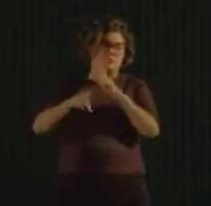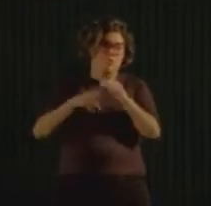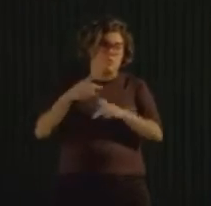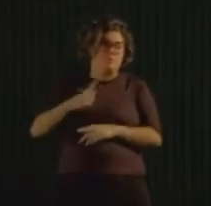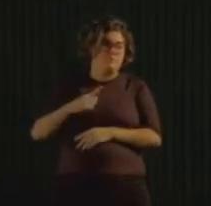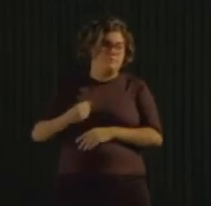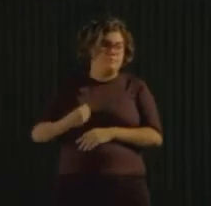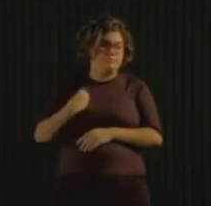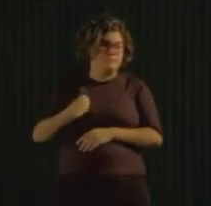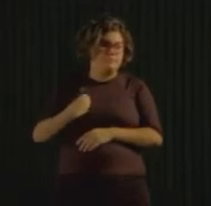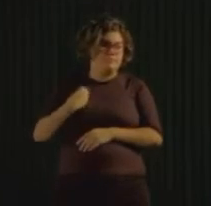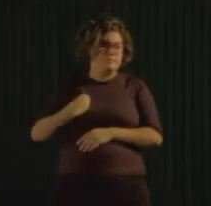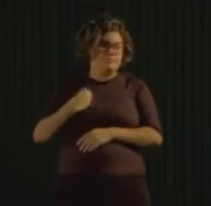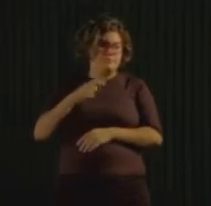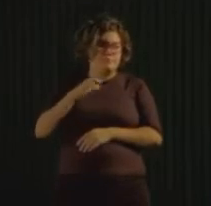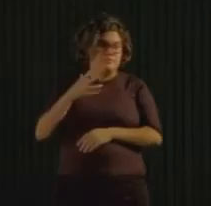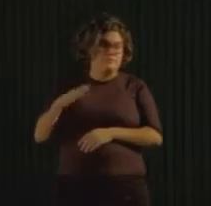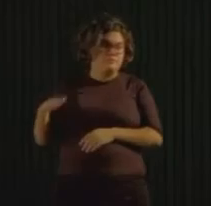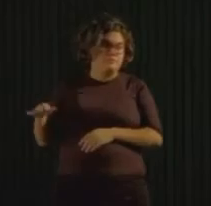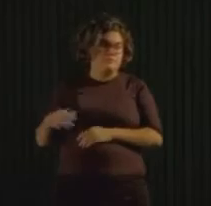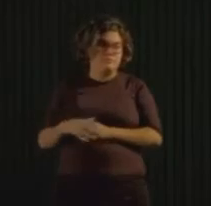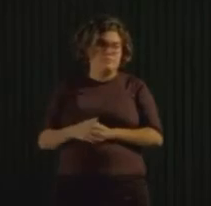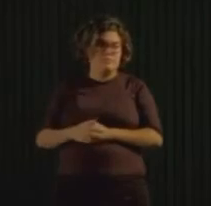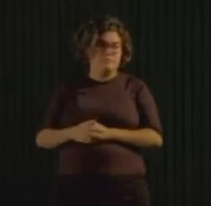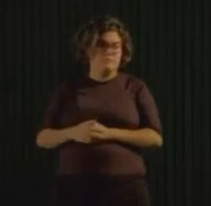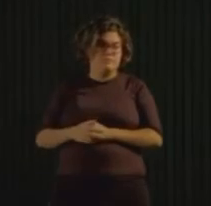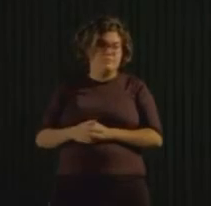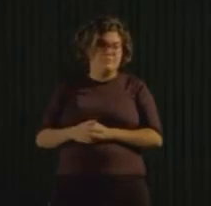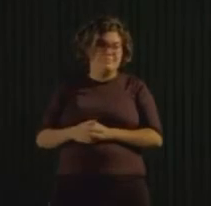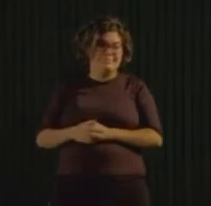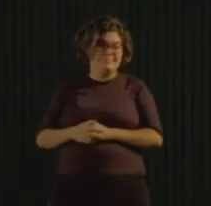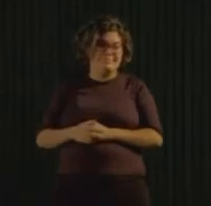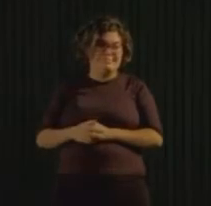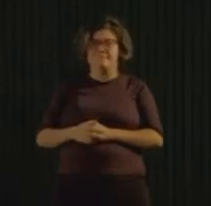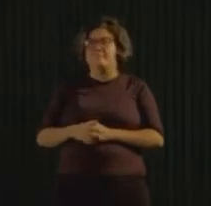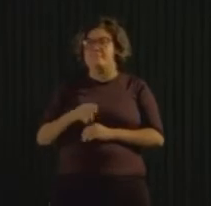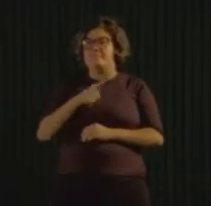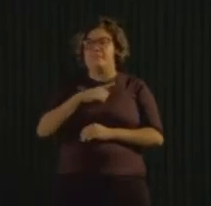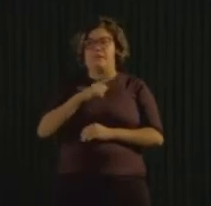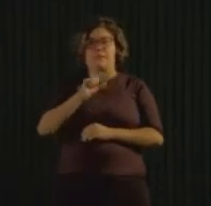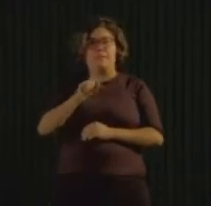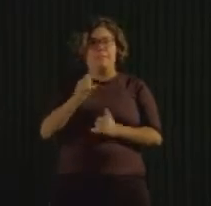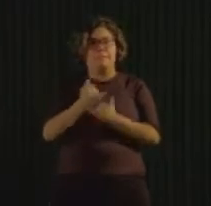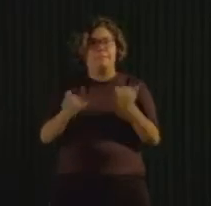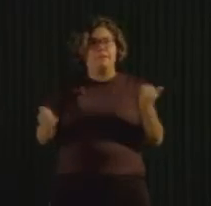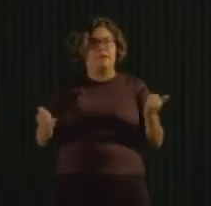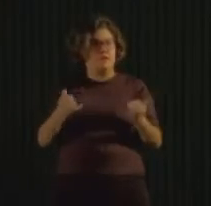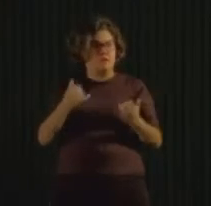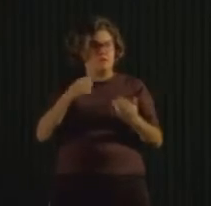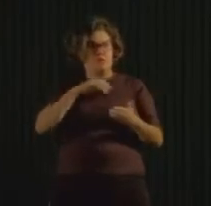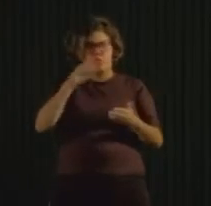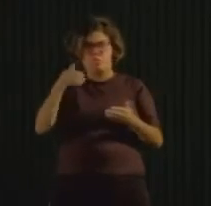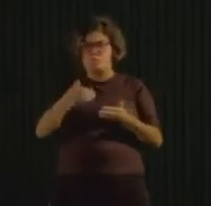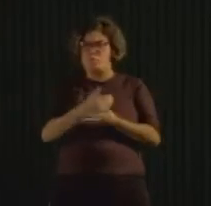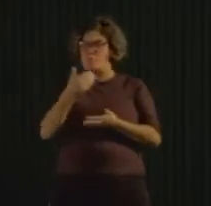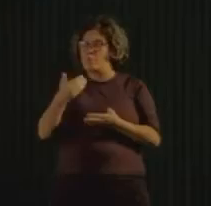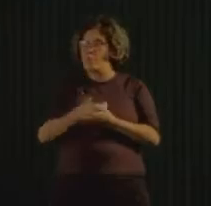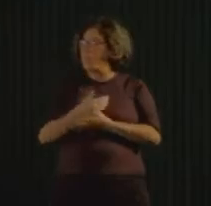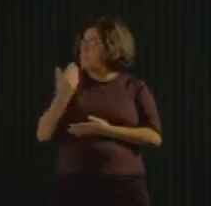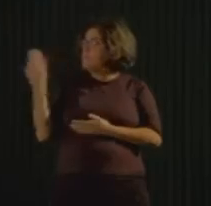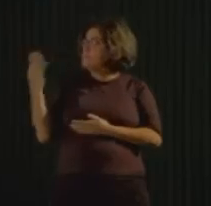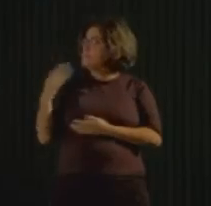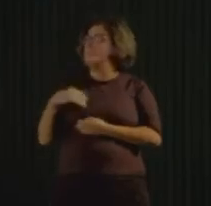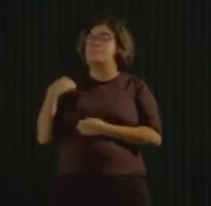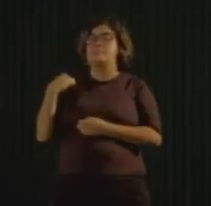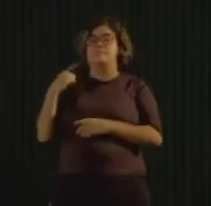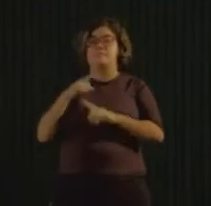está presente no oceano, na deriva, essa chamada sopa. Eles falam essa sopa, essa ilha de plástico, como uma figura